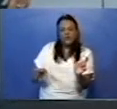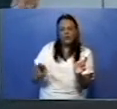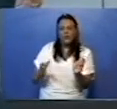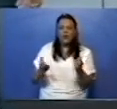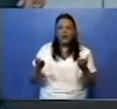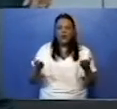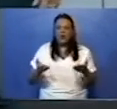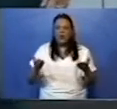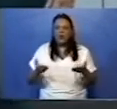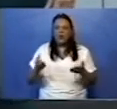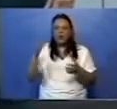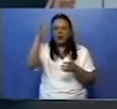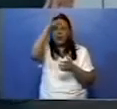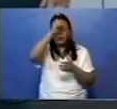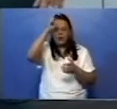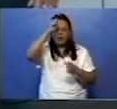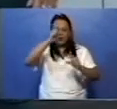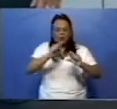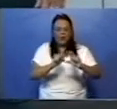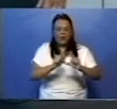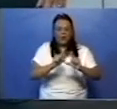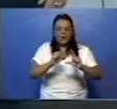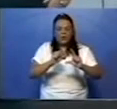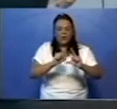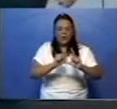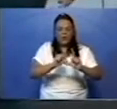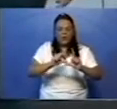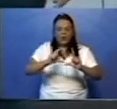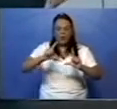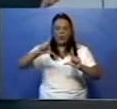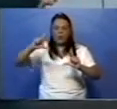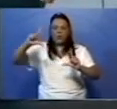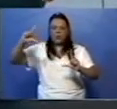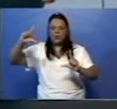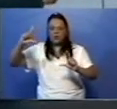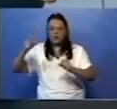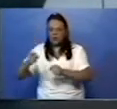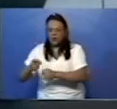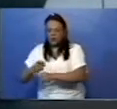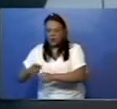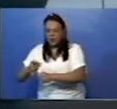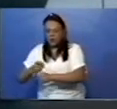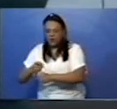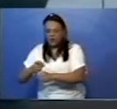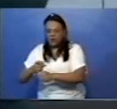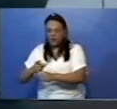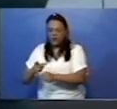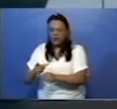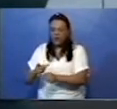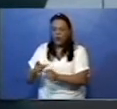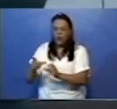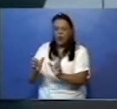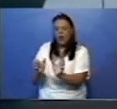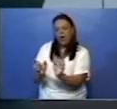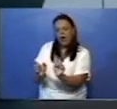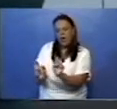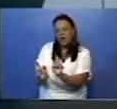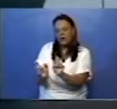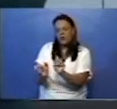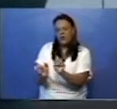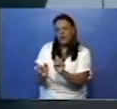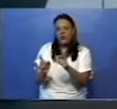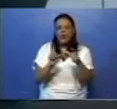gente vai ver o grau do substantivo e também dos adjetivos. Só para lembrar, gente,